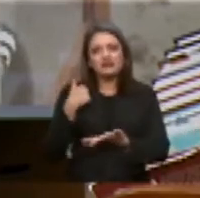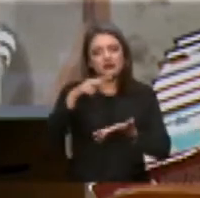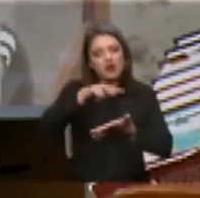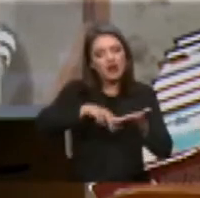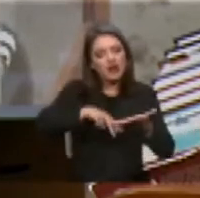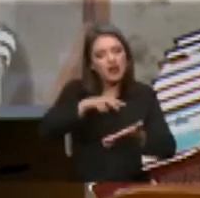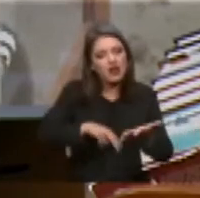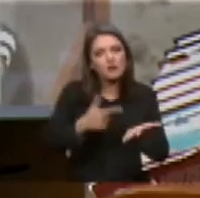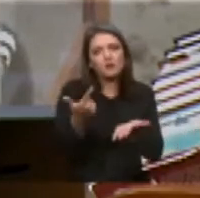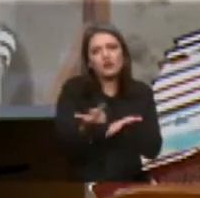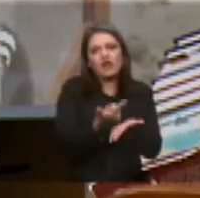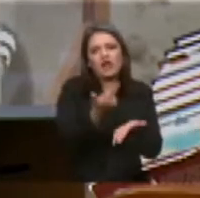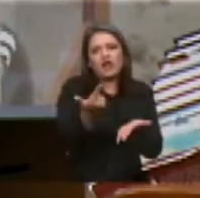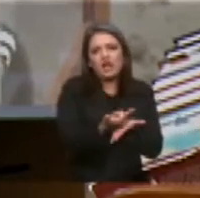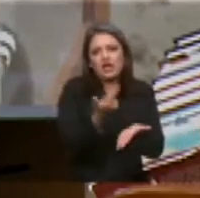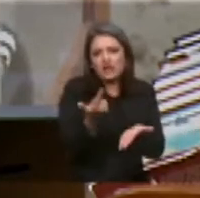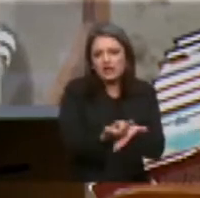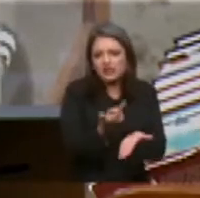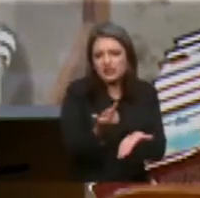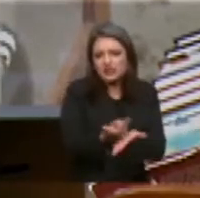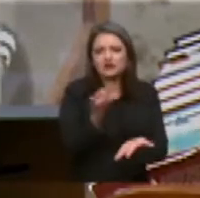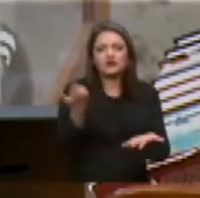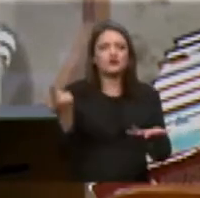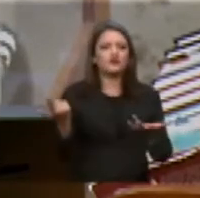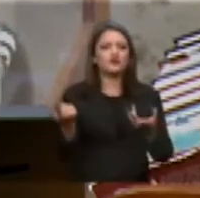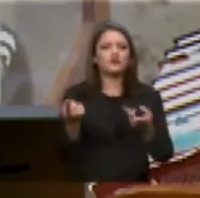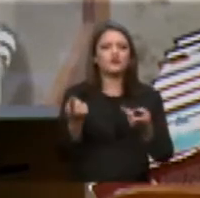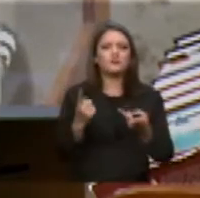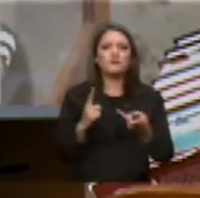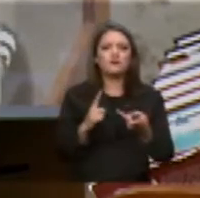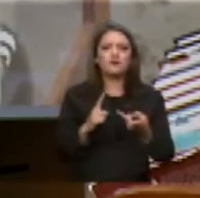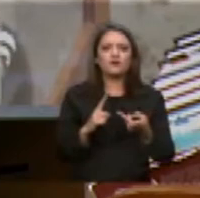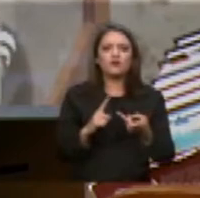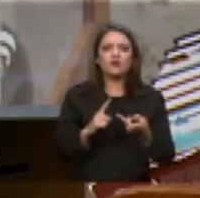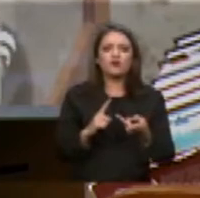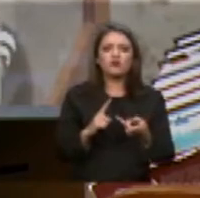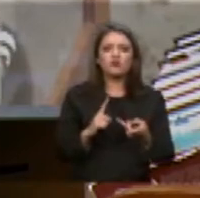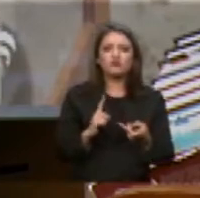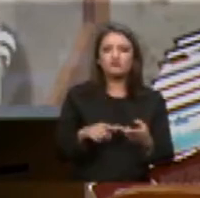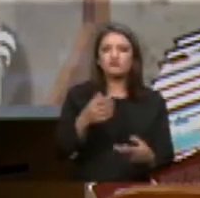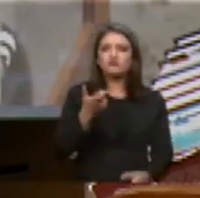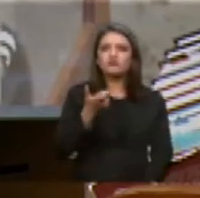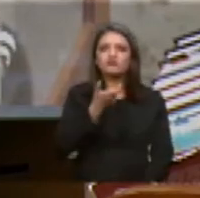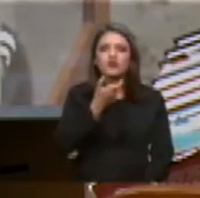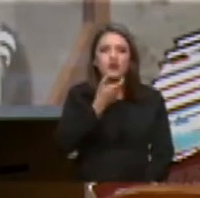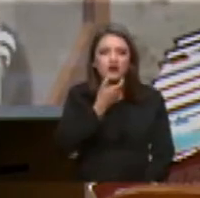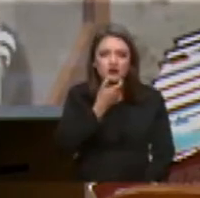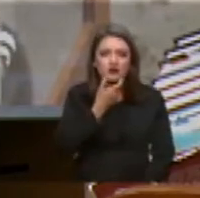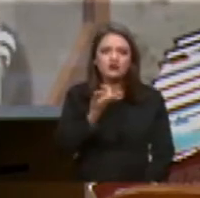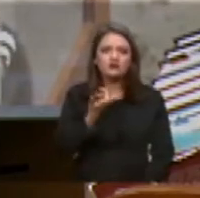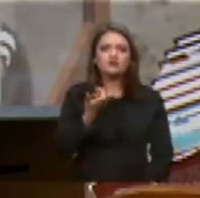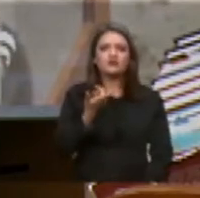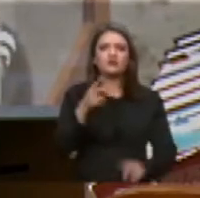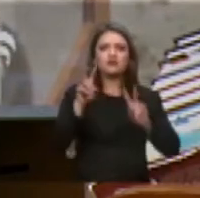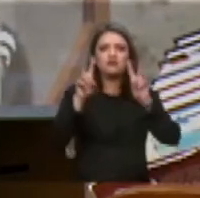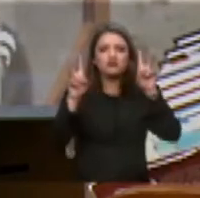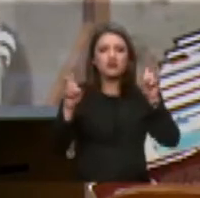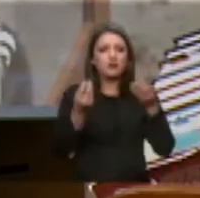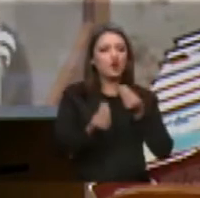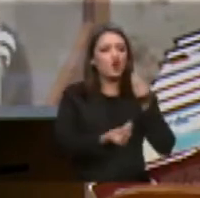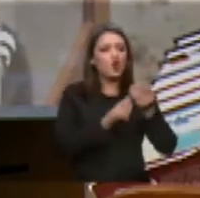clássicas. Lemos a obra clássica inglesa, Como Era Verde o Meu